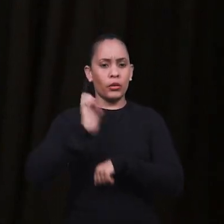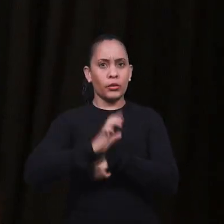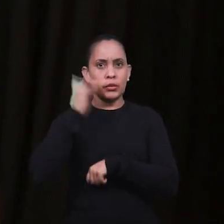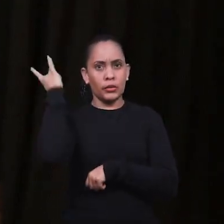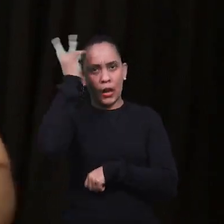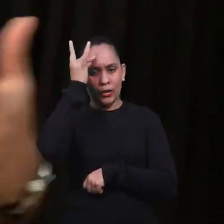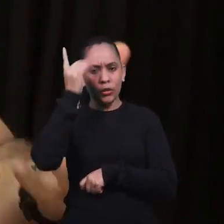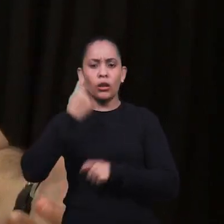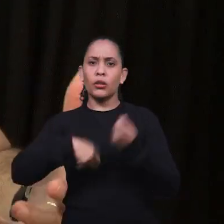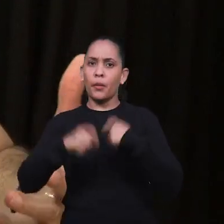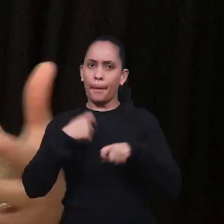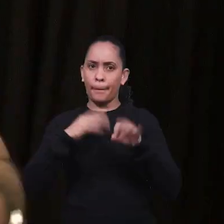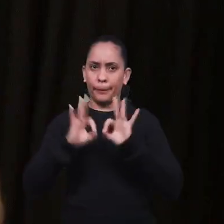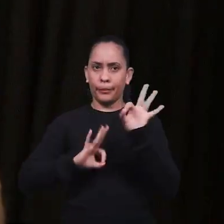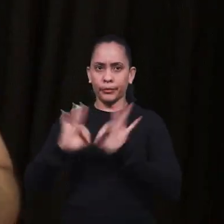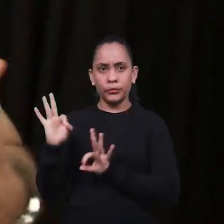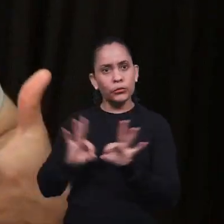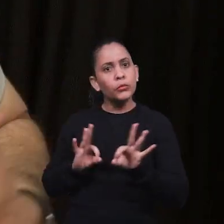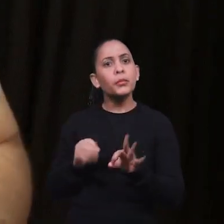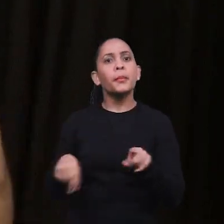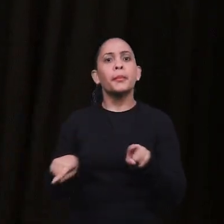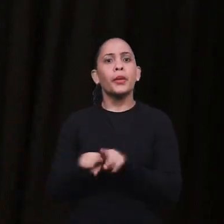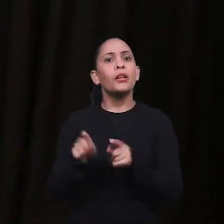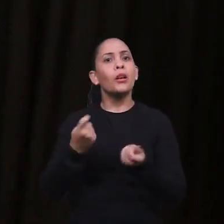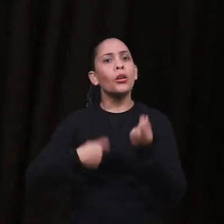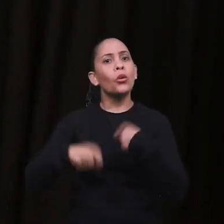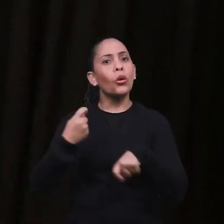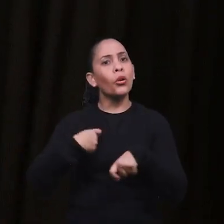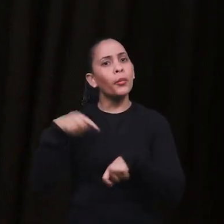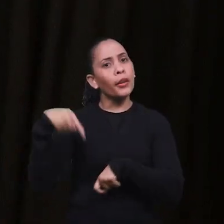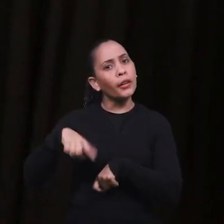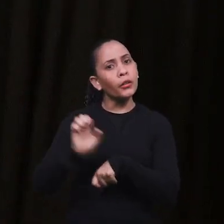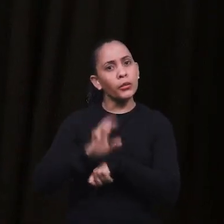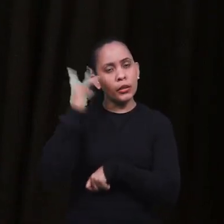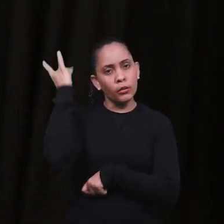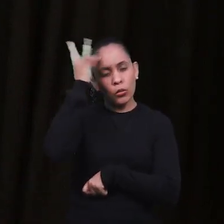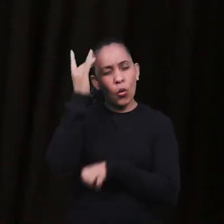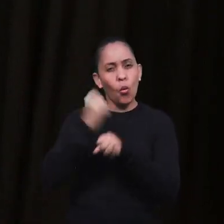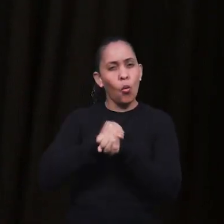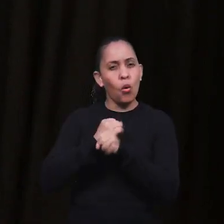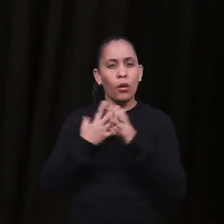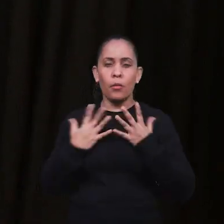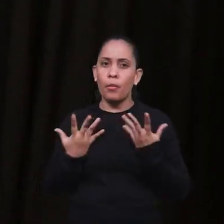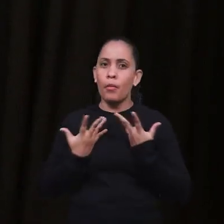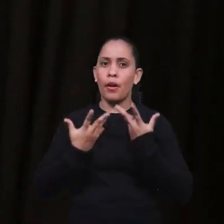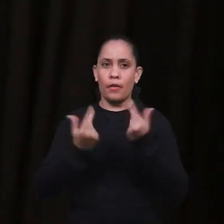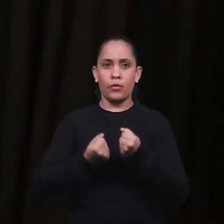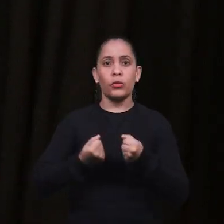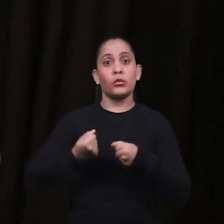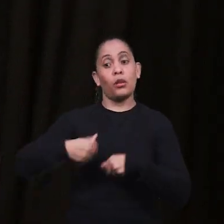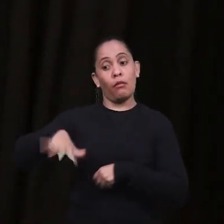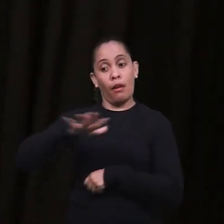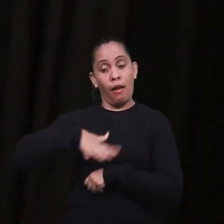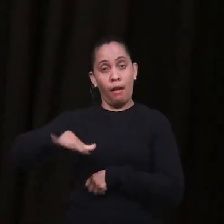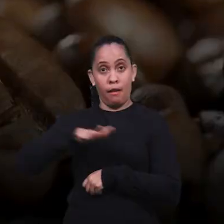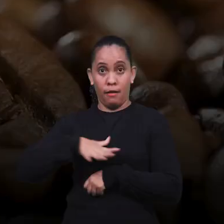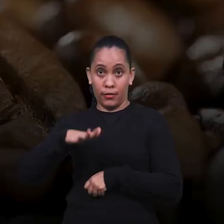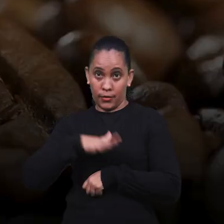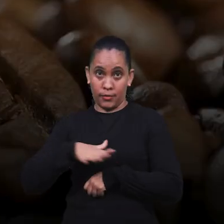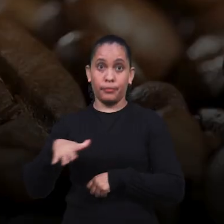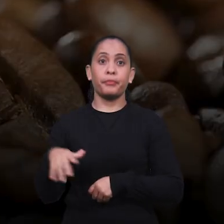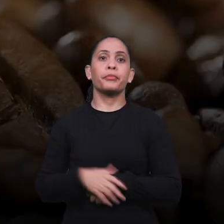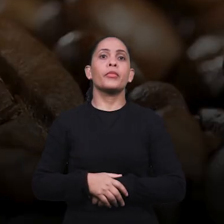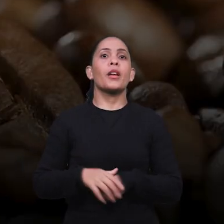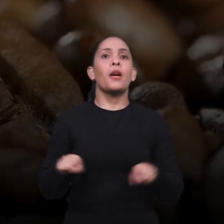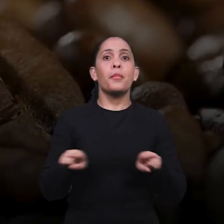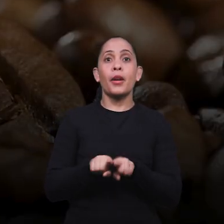Estado de colocar a casa em dia, de injetar muito recurso na economia e ter um ano realmente grandioso, tanto no campo quanto na cidade. Por